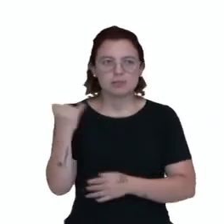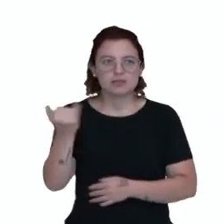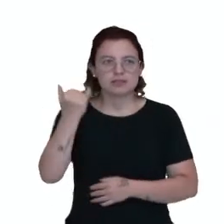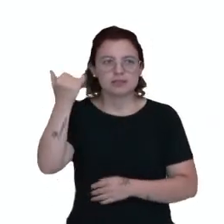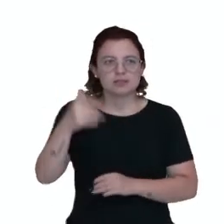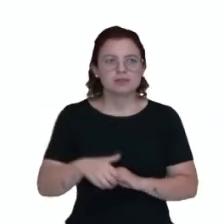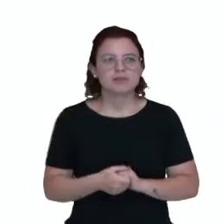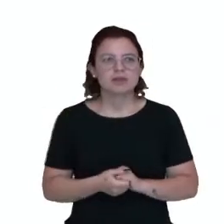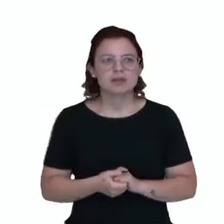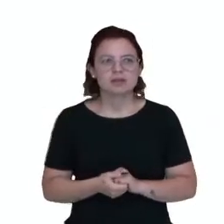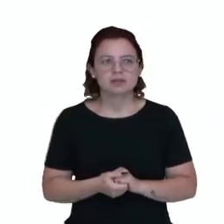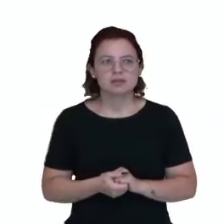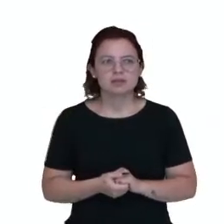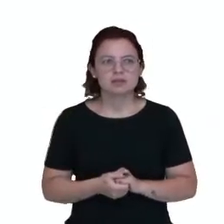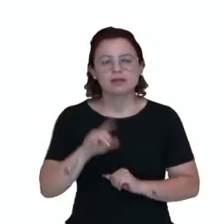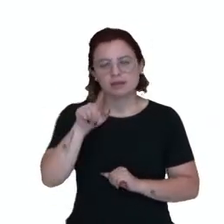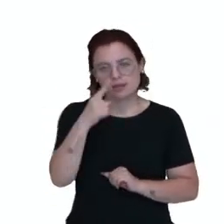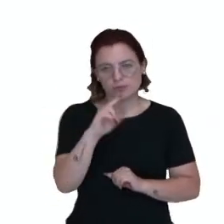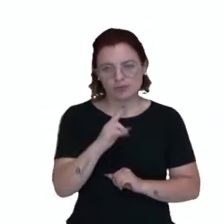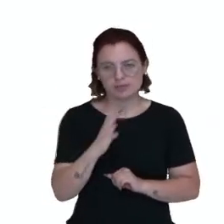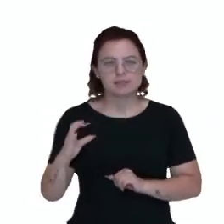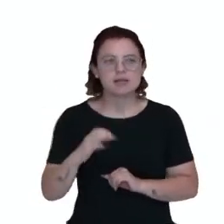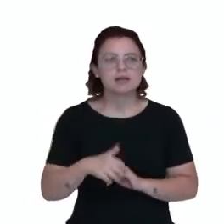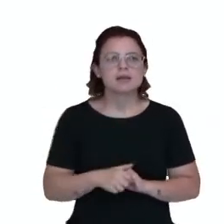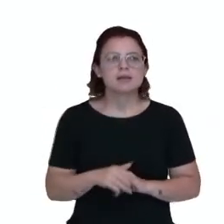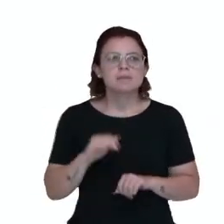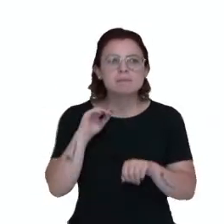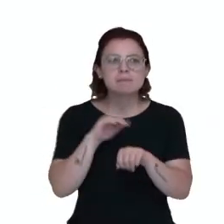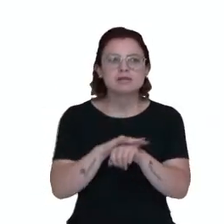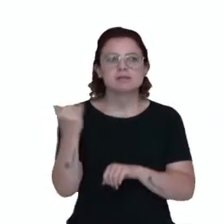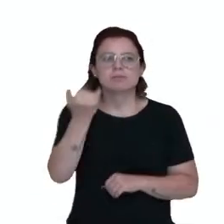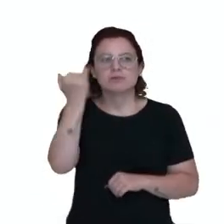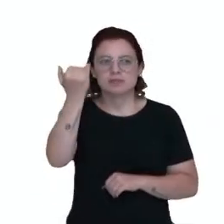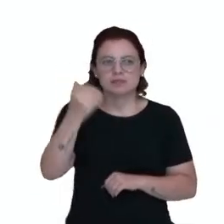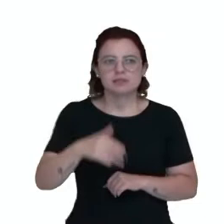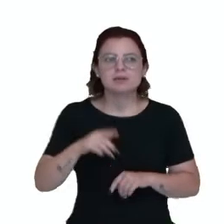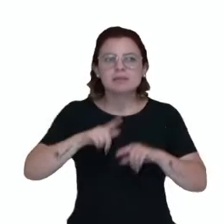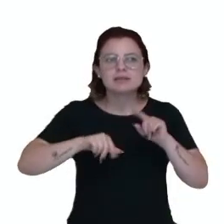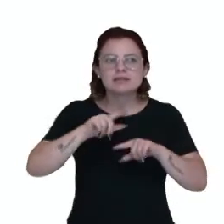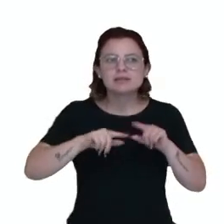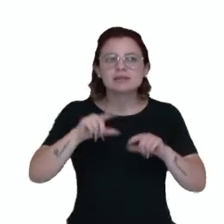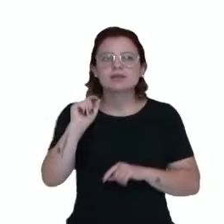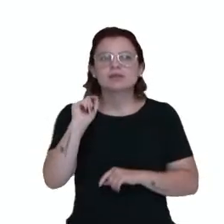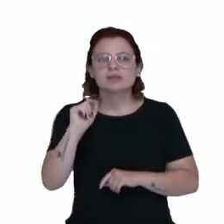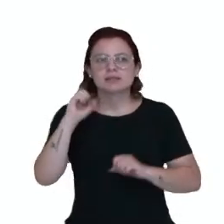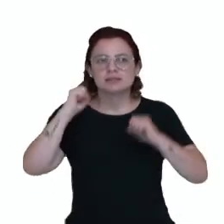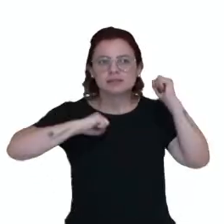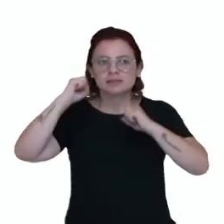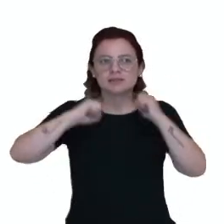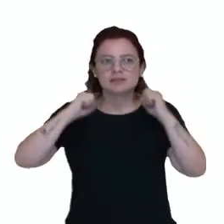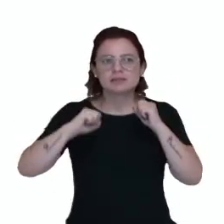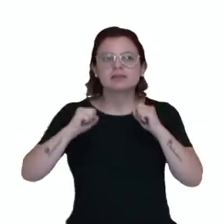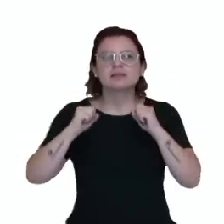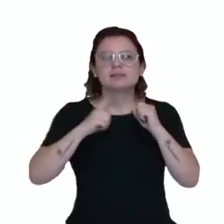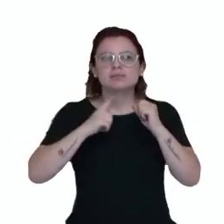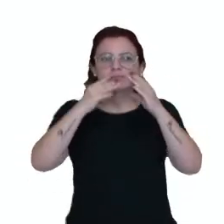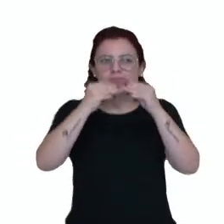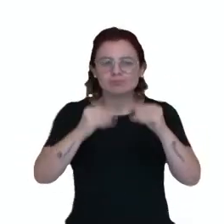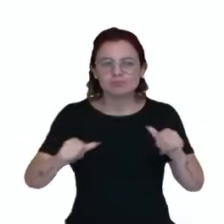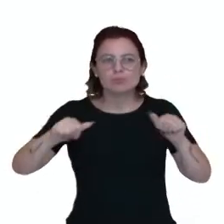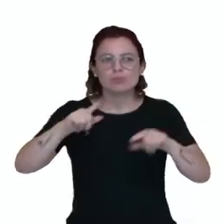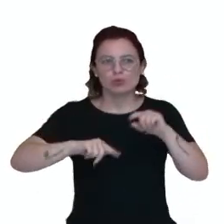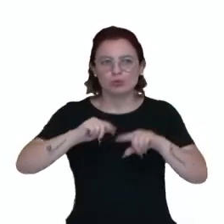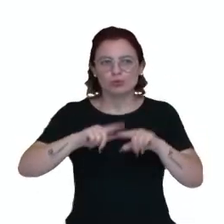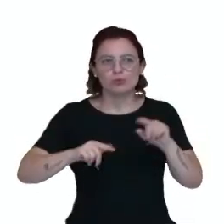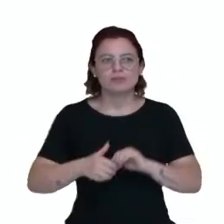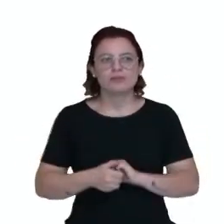ó. É um dos hidrocarbonetos mais importantes, matéria-prima da indústria sendo utilizado na síntese de diversos